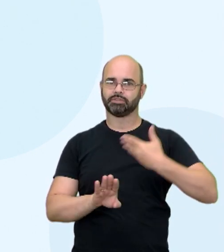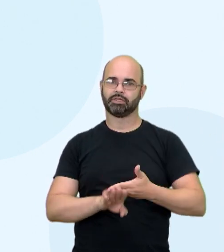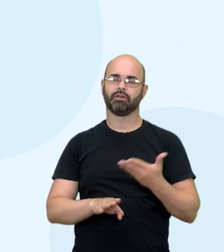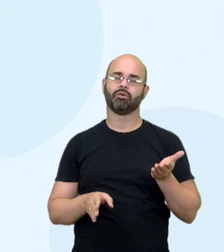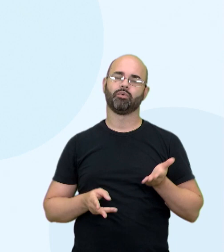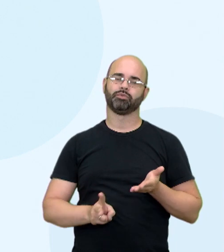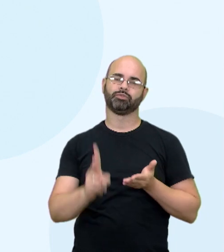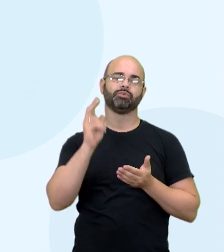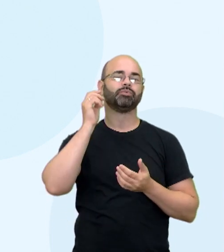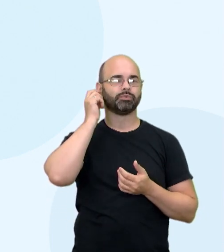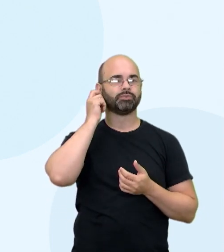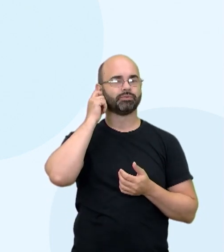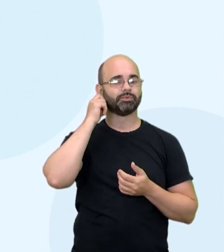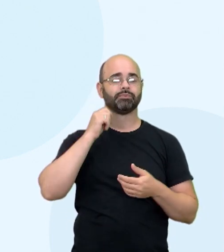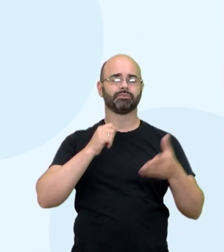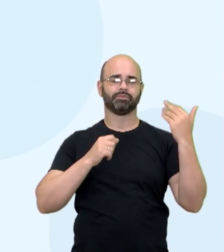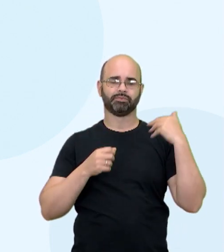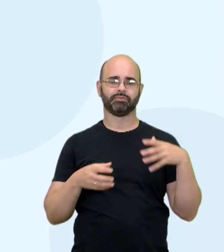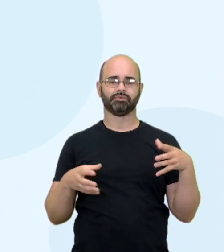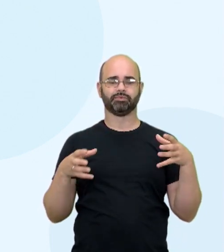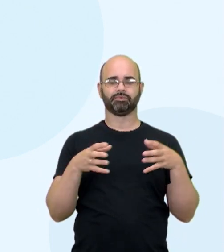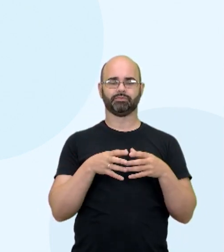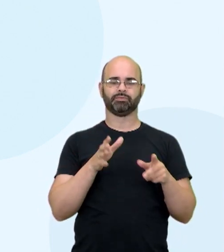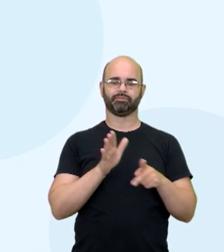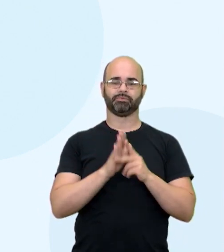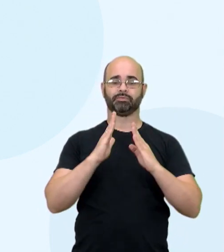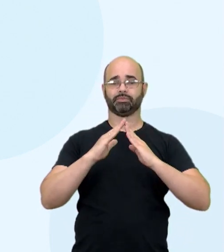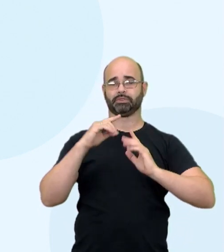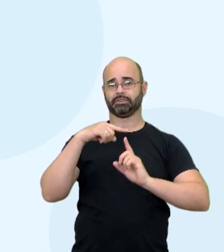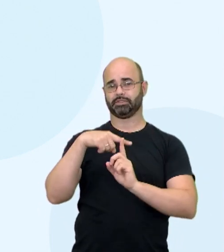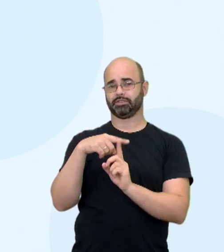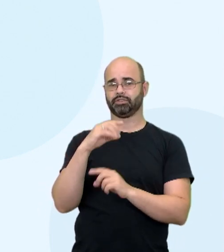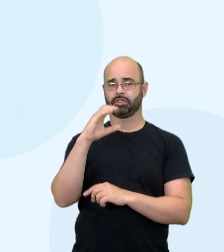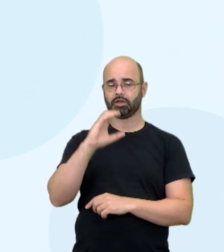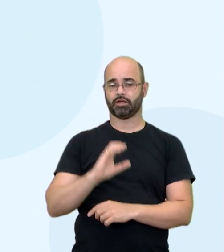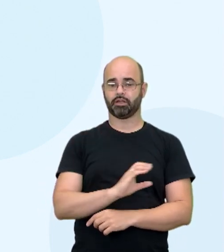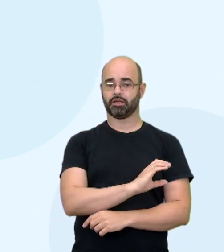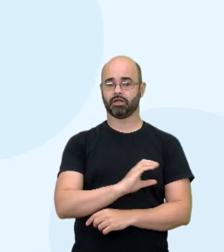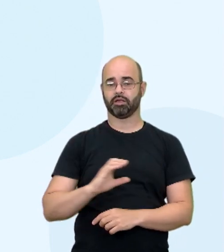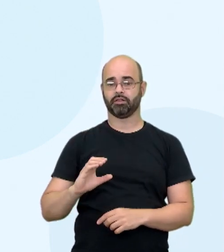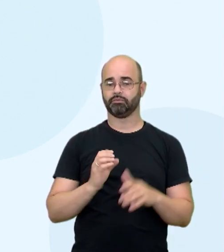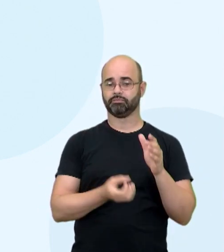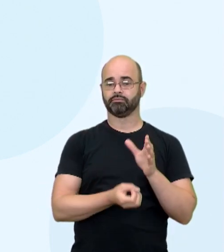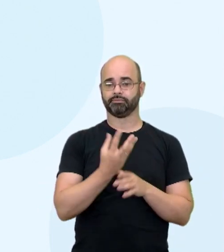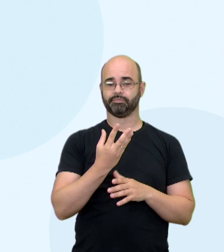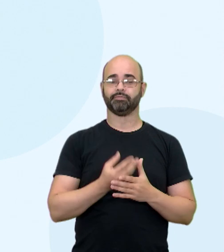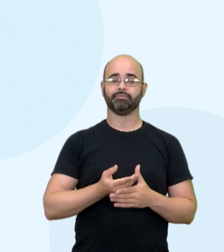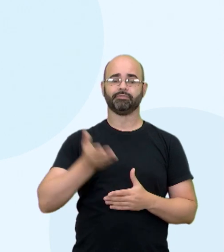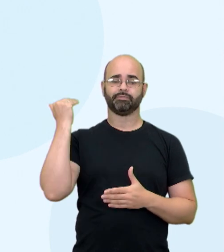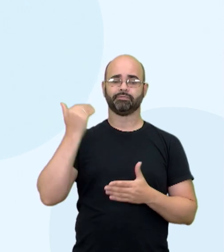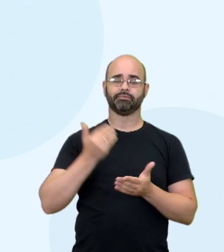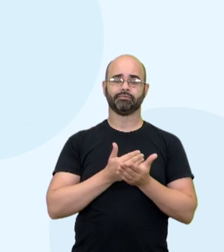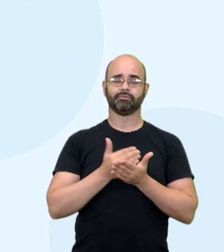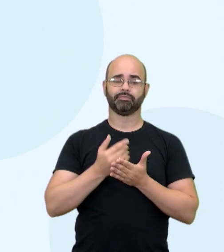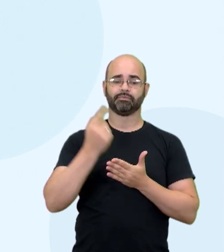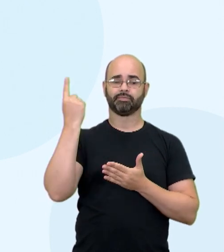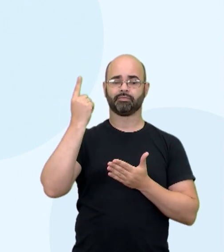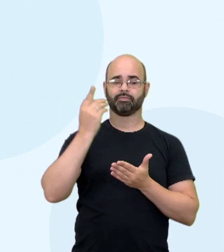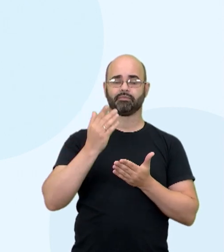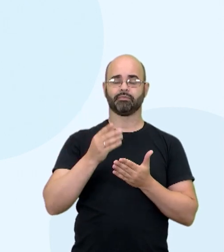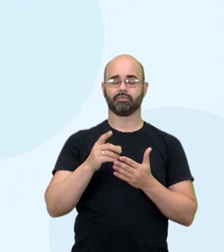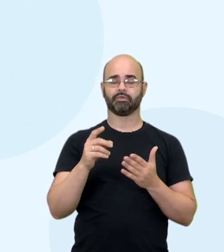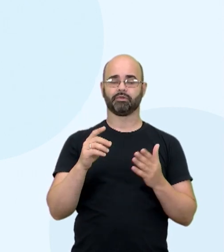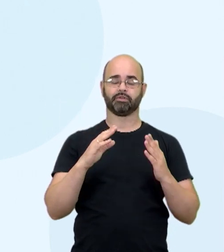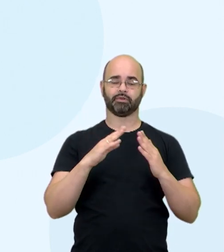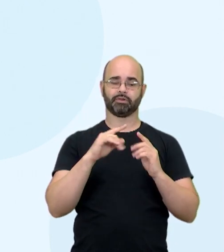elas eram criações eclesiásticas, ou seja, da Igreja Católica, e elas surgem primeiro como extensões dos colégios